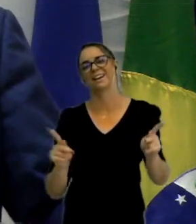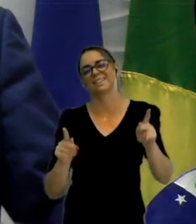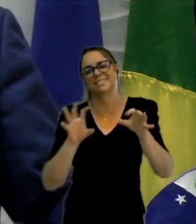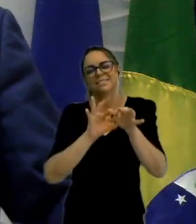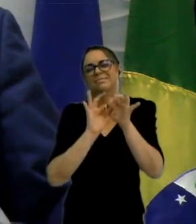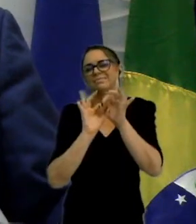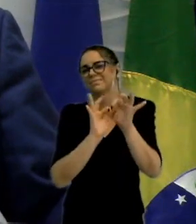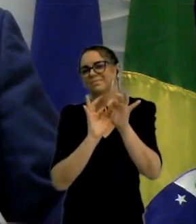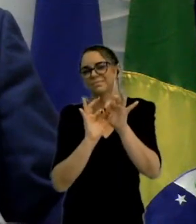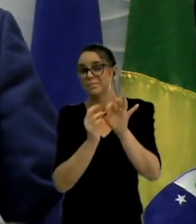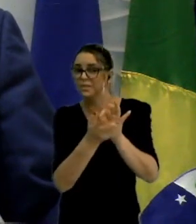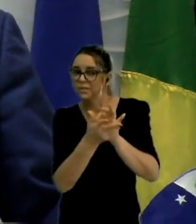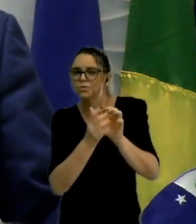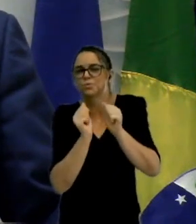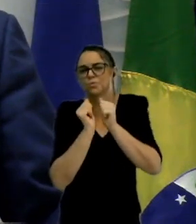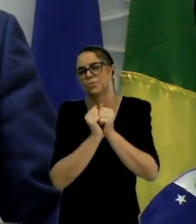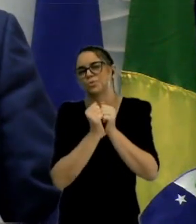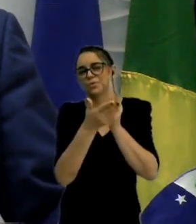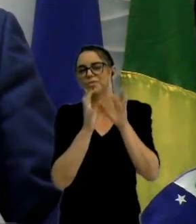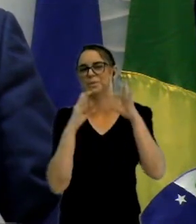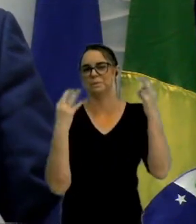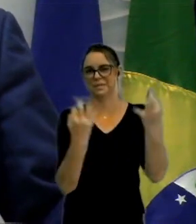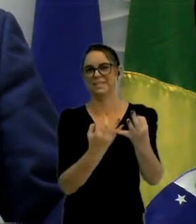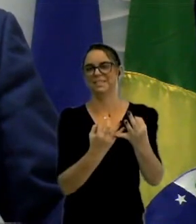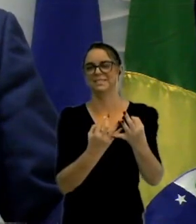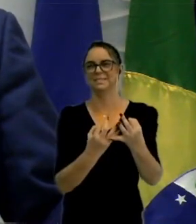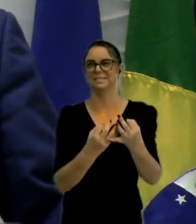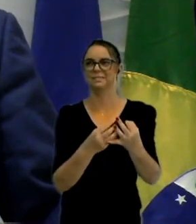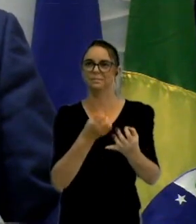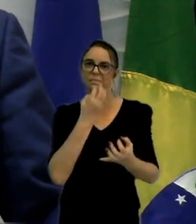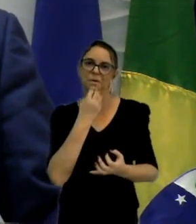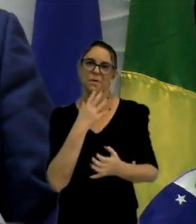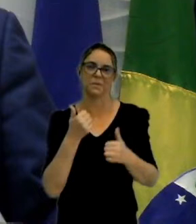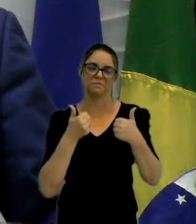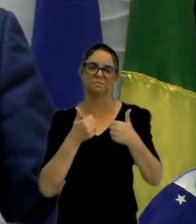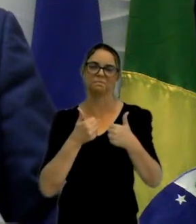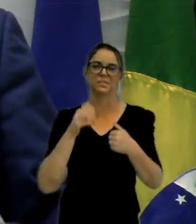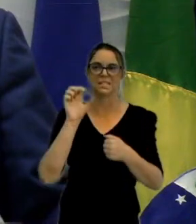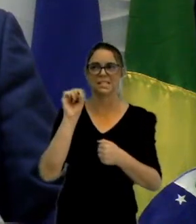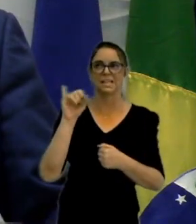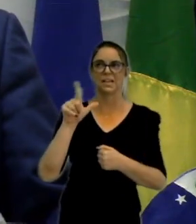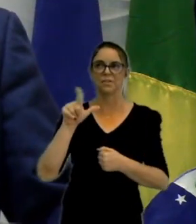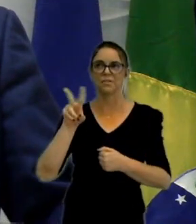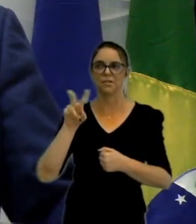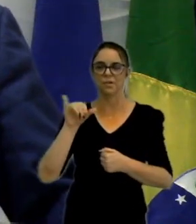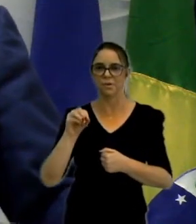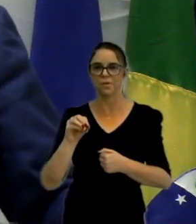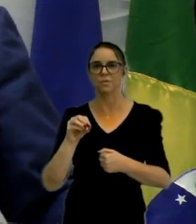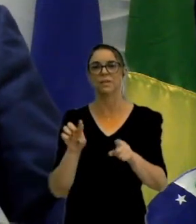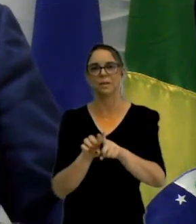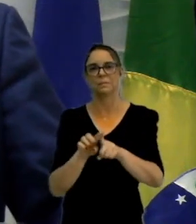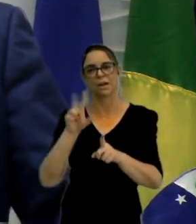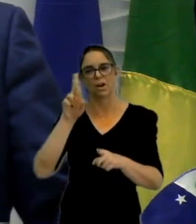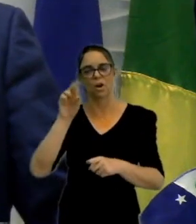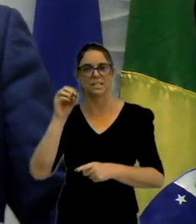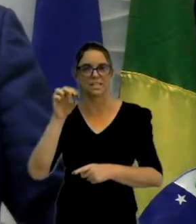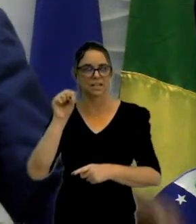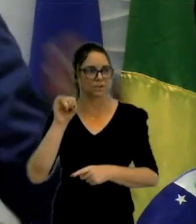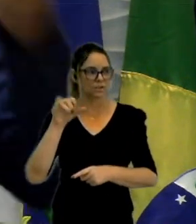harmonia, você junto com sua família. Valeu, Silvio. Valeu, Rosilda. E também no dia de